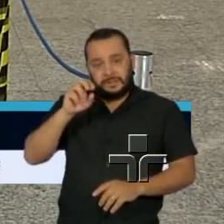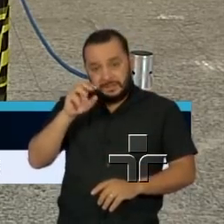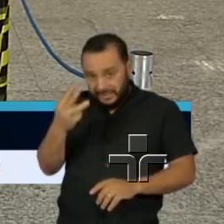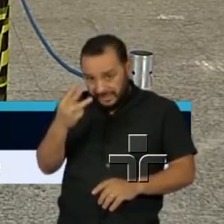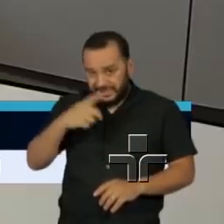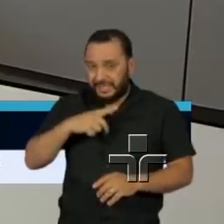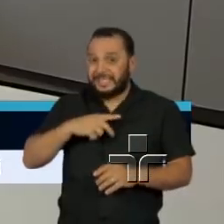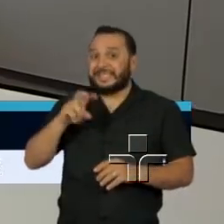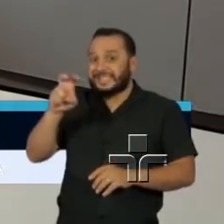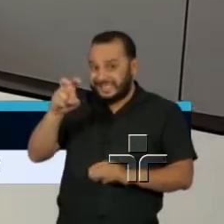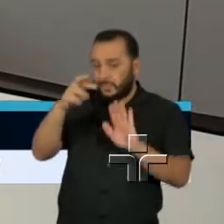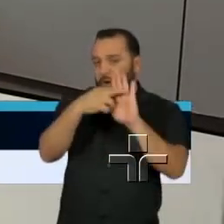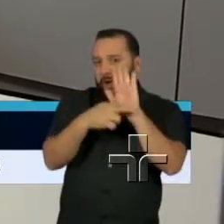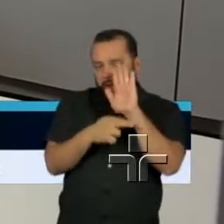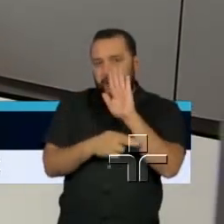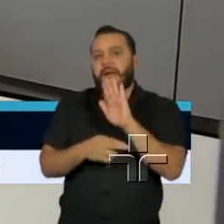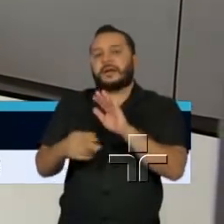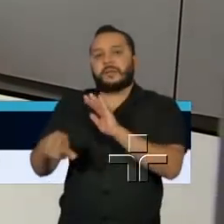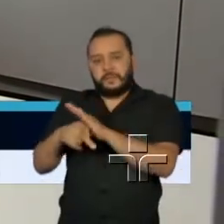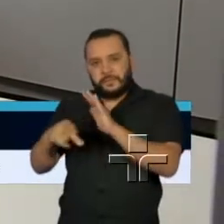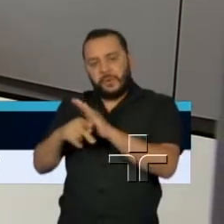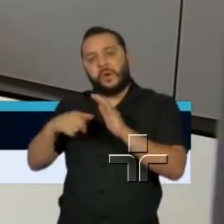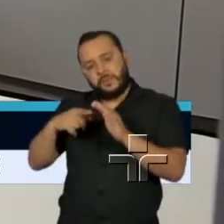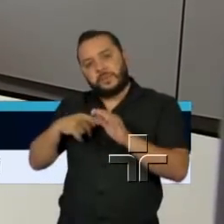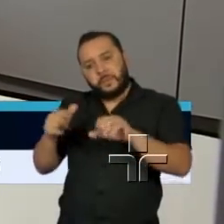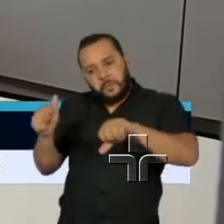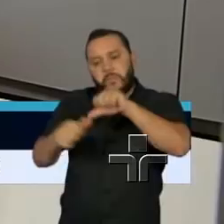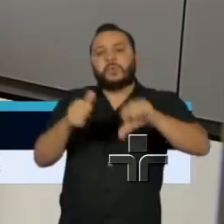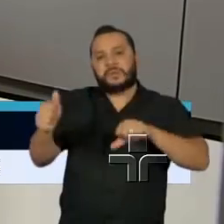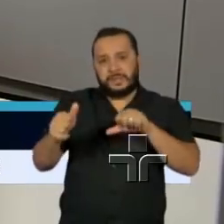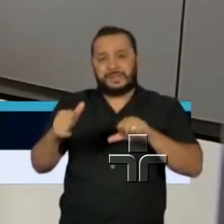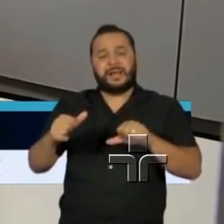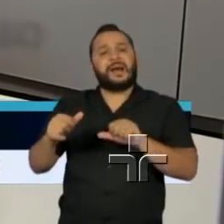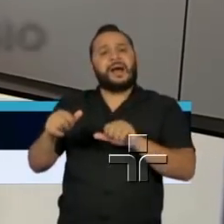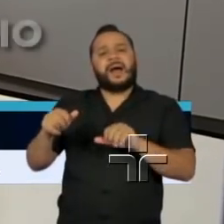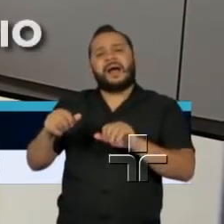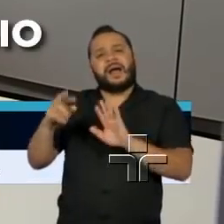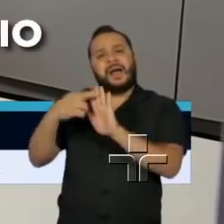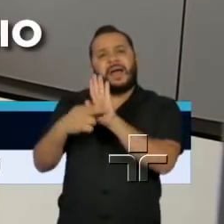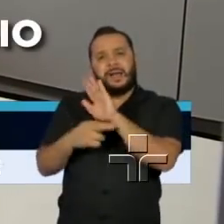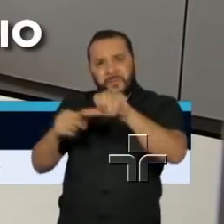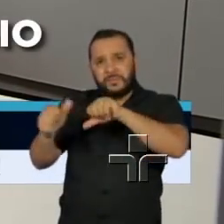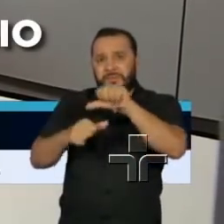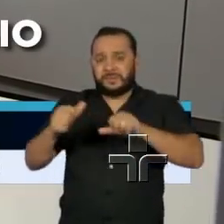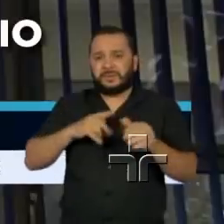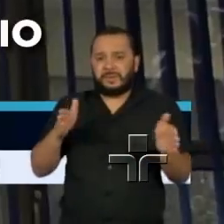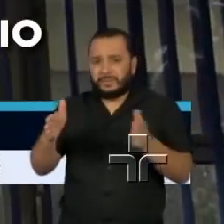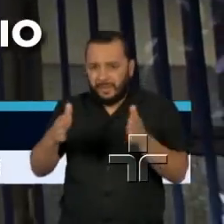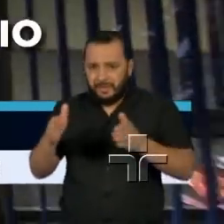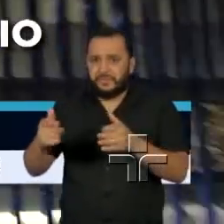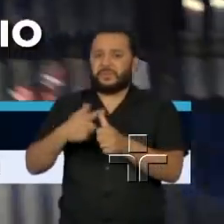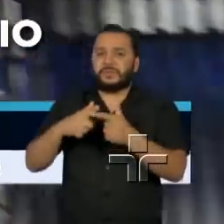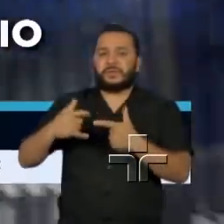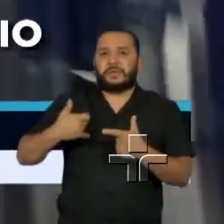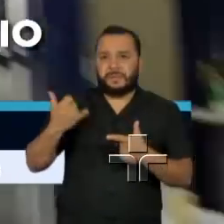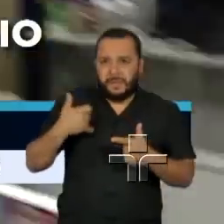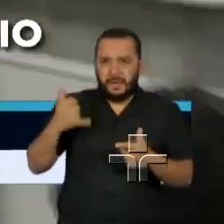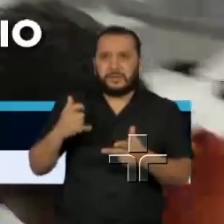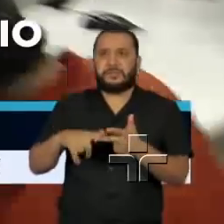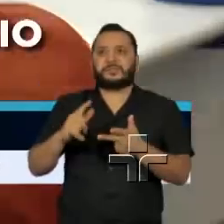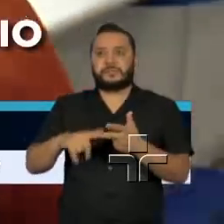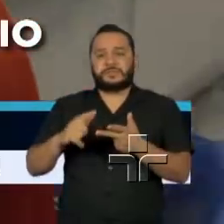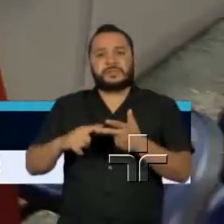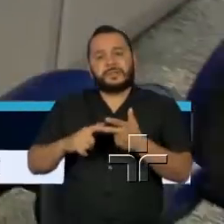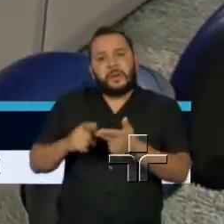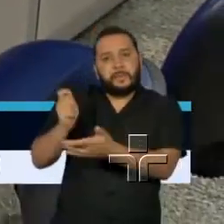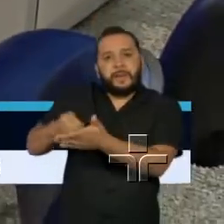transição para aquelas pessoas que já estavam contribuindo para o sistema. Essas regras de transição conjugam tempo com idade, pedágio